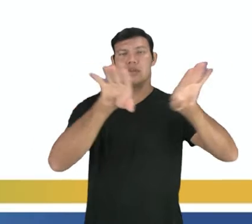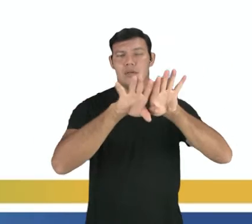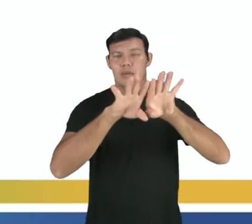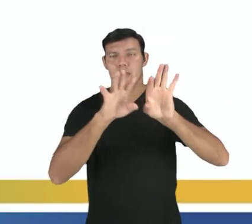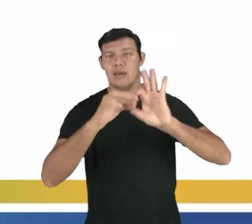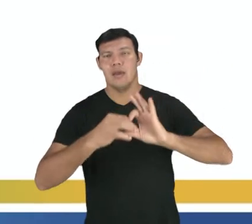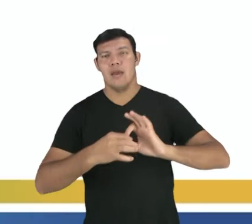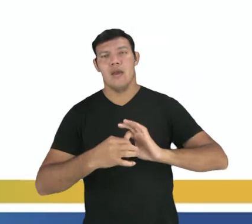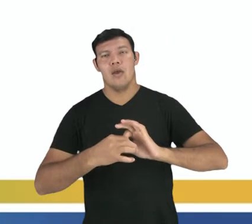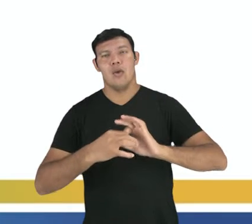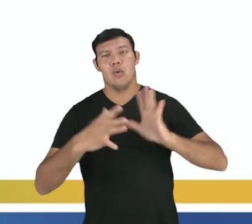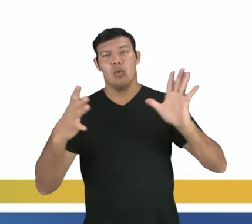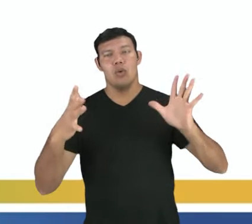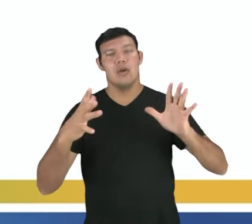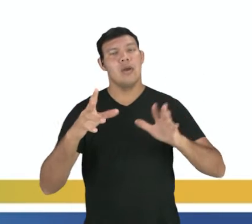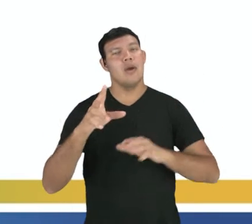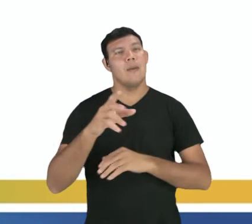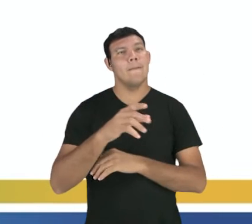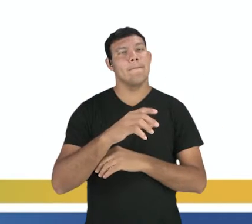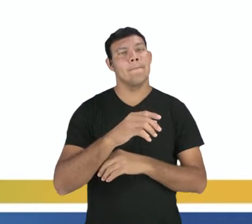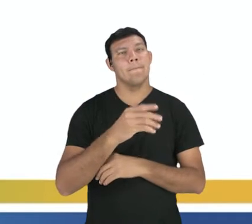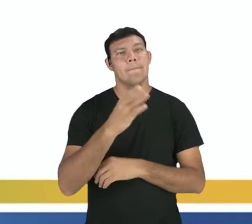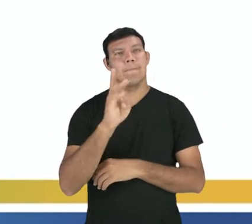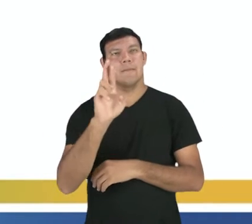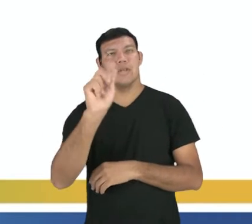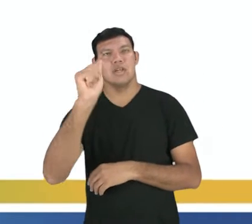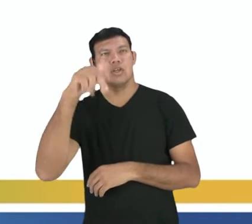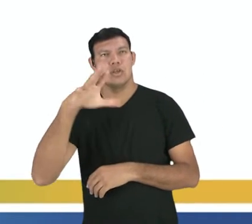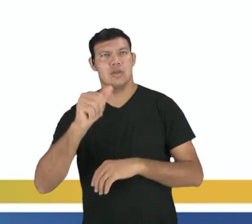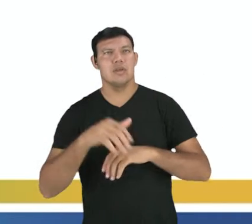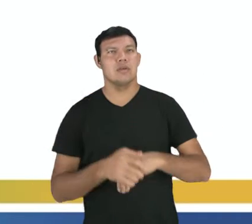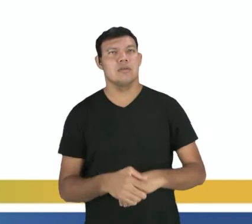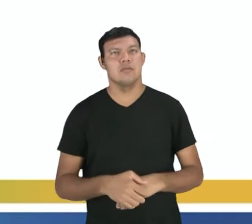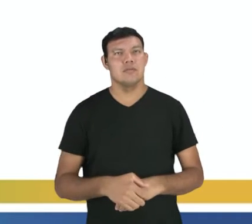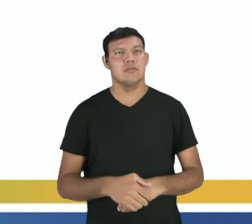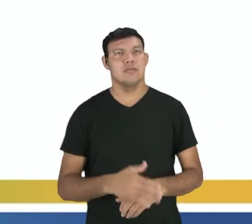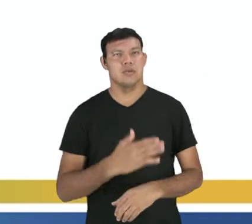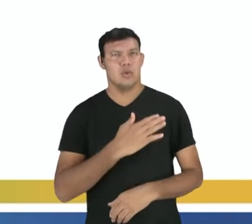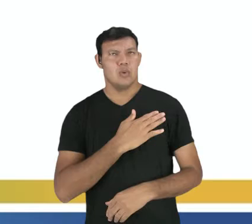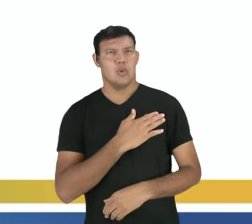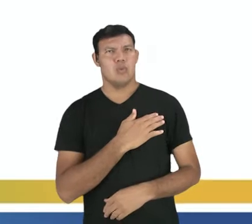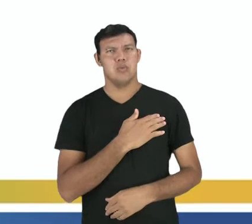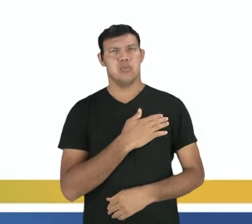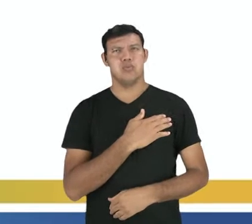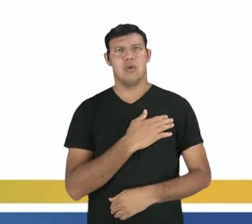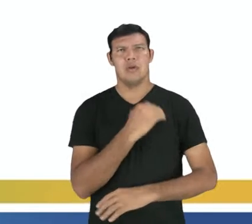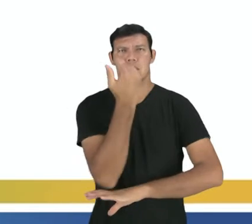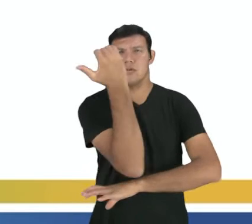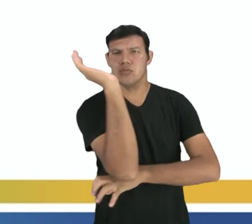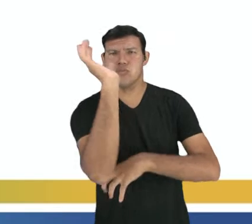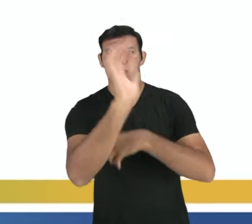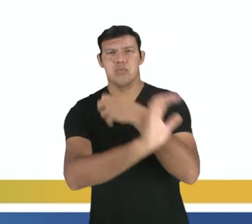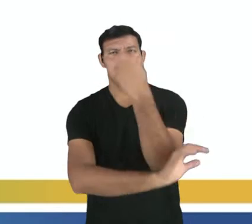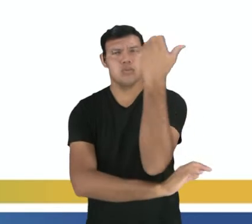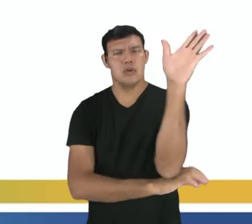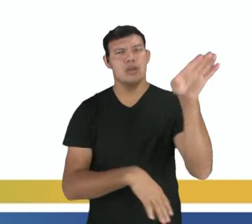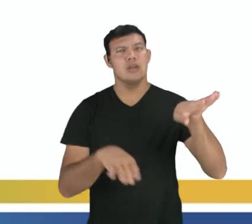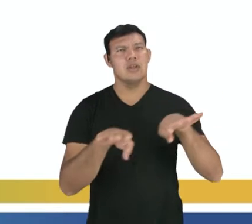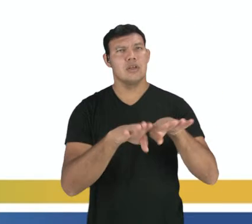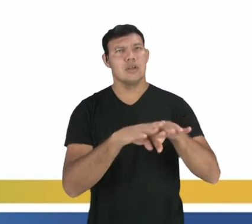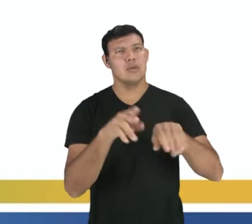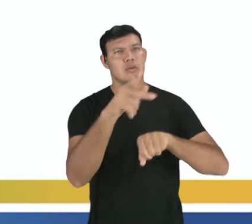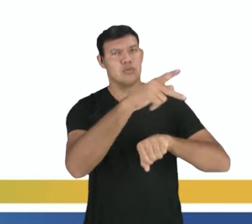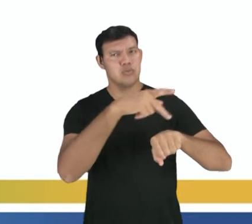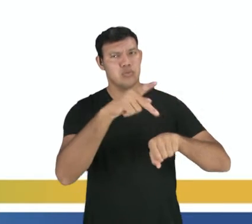poema. Exaltação do nacionalismo, da natureza e da pátria. Então aqui a gente já vai ter essa questão da